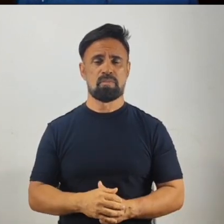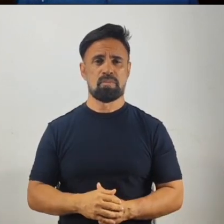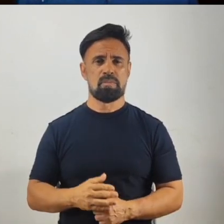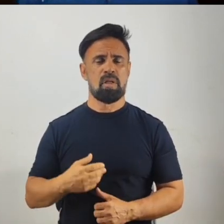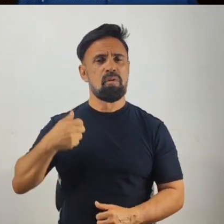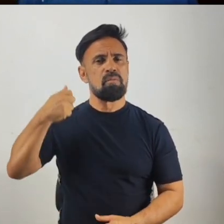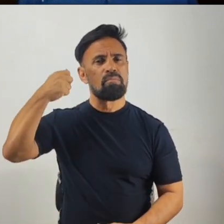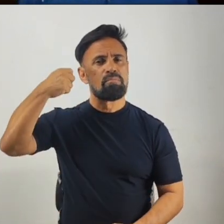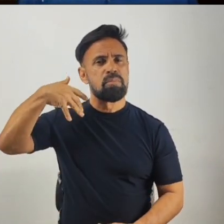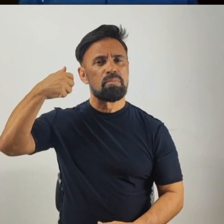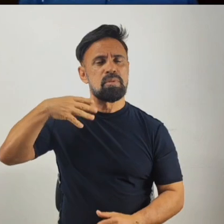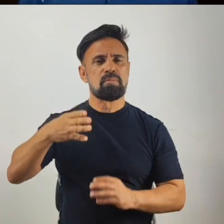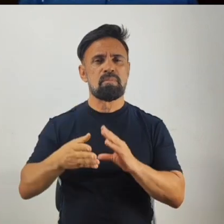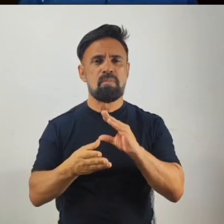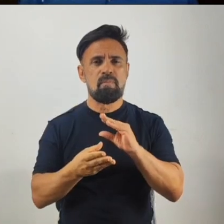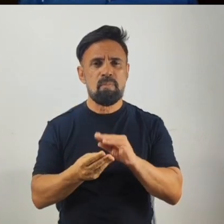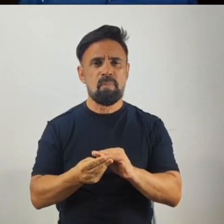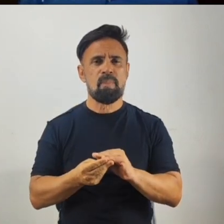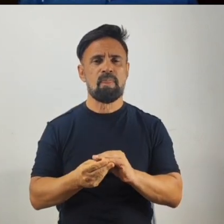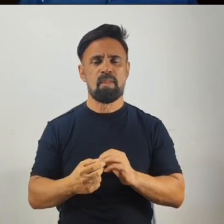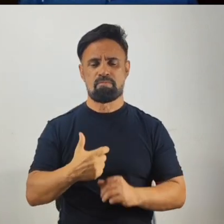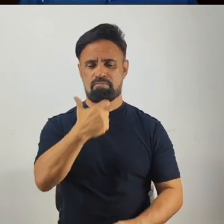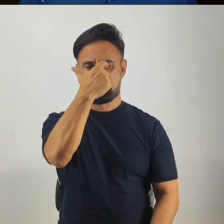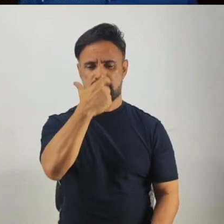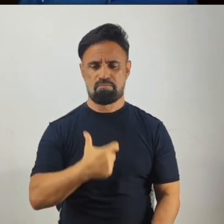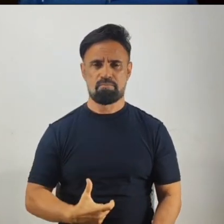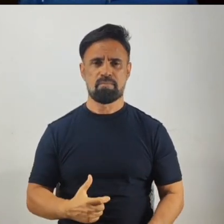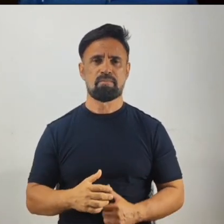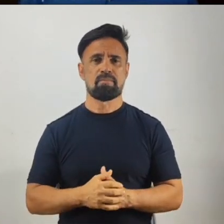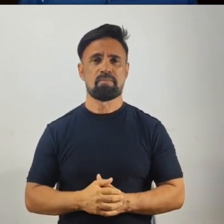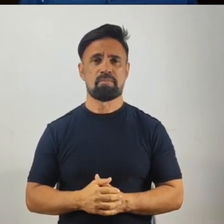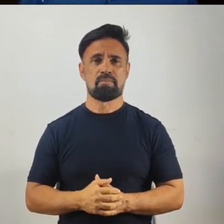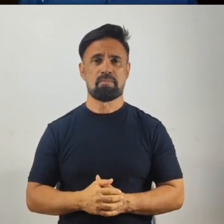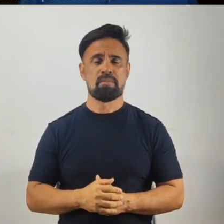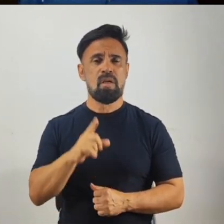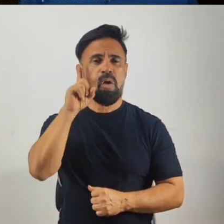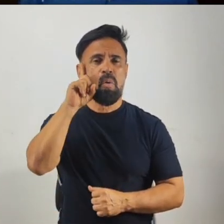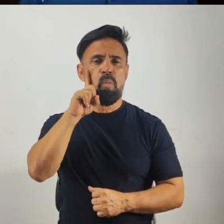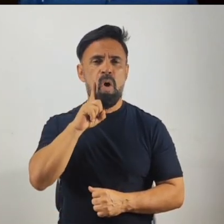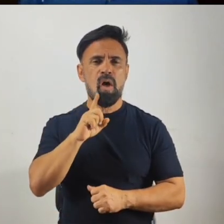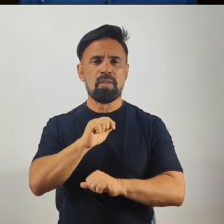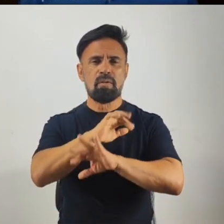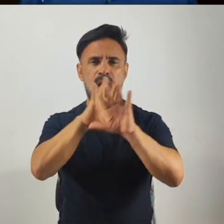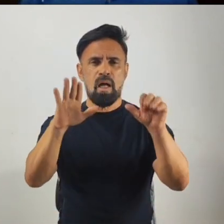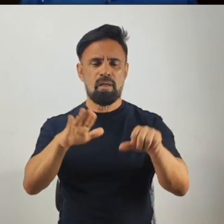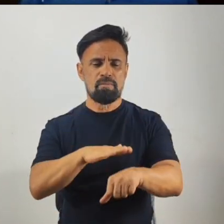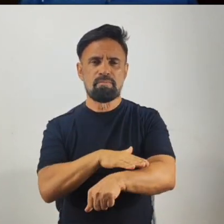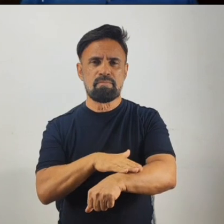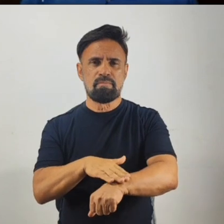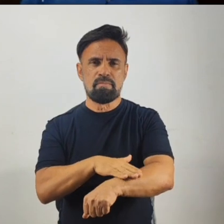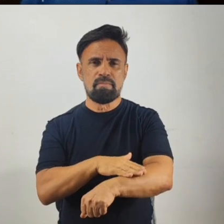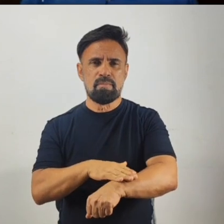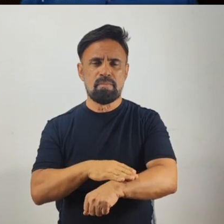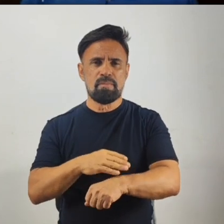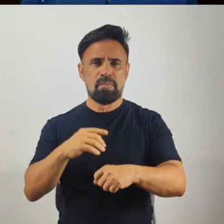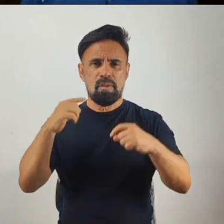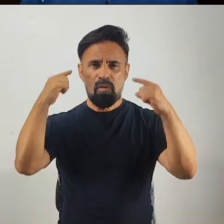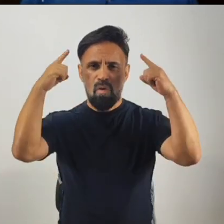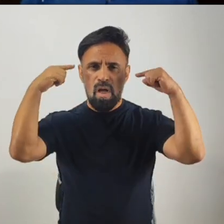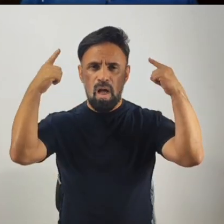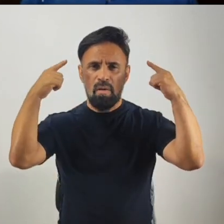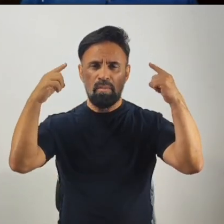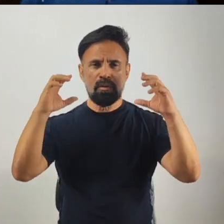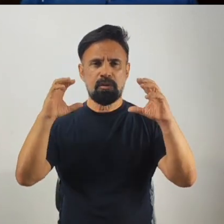e vou fazer uma breve descrição de como eu sou. Eu sou moreno claro, tenho